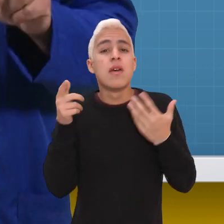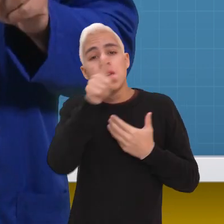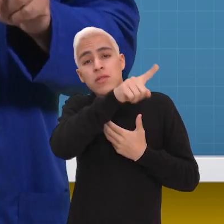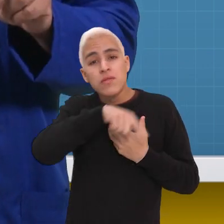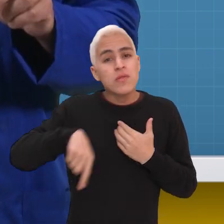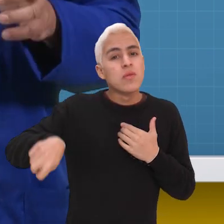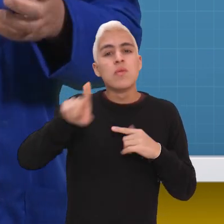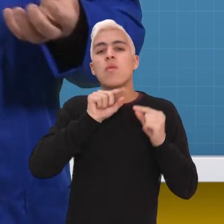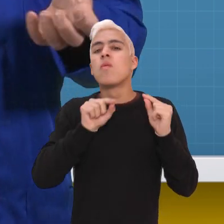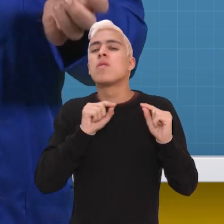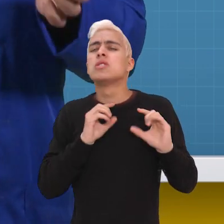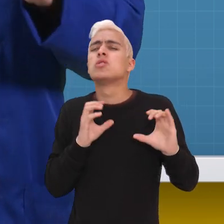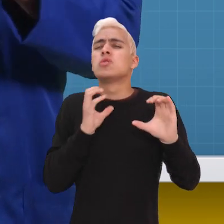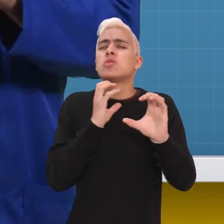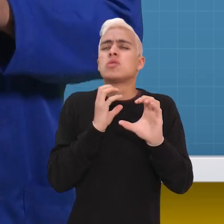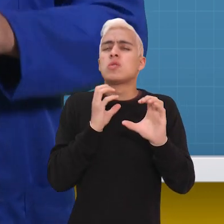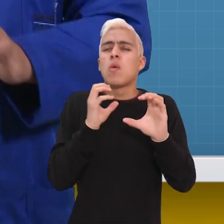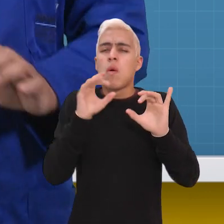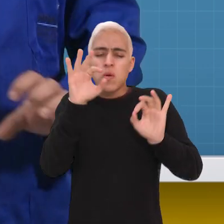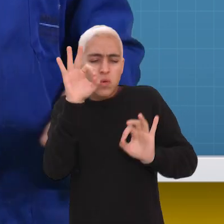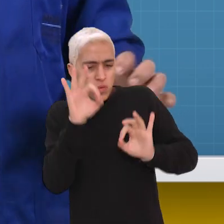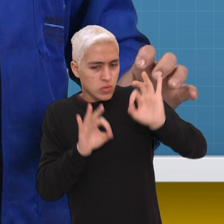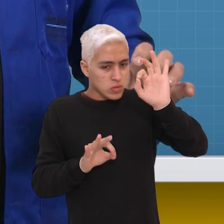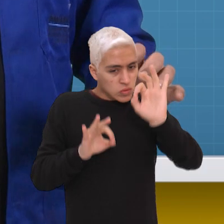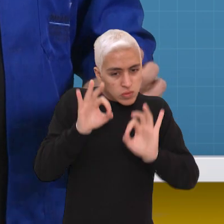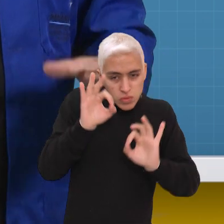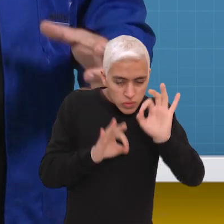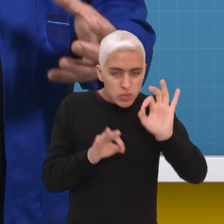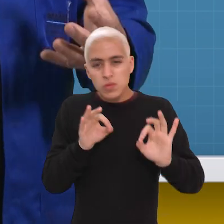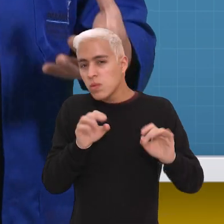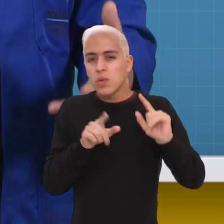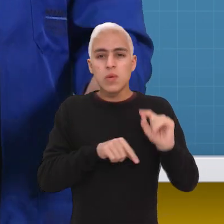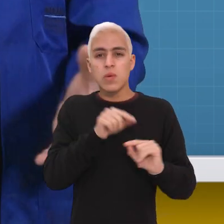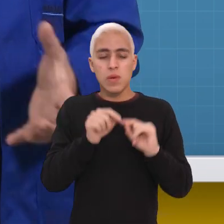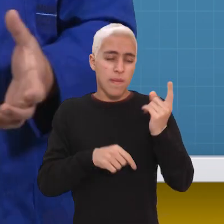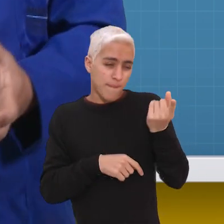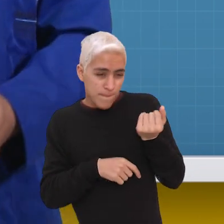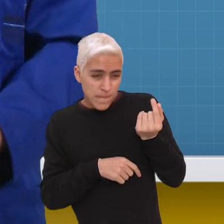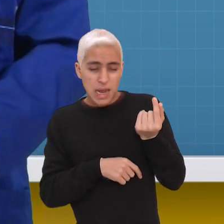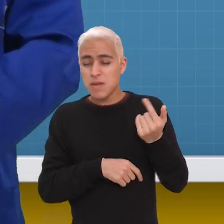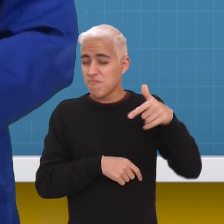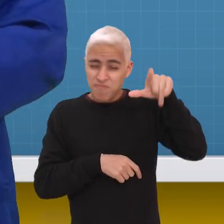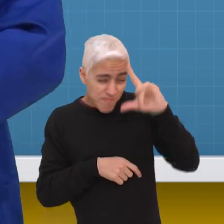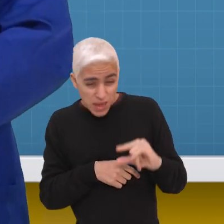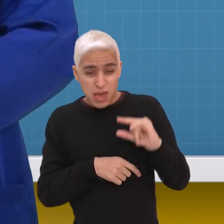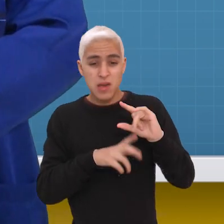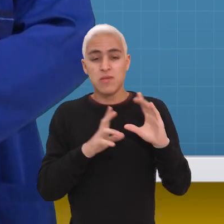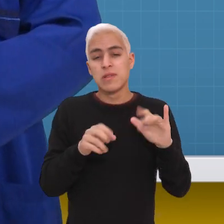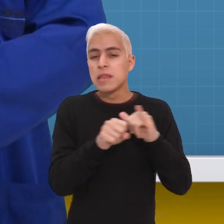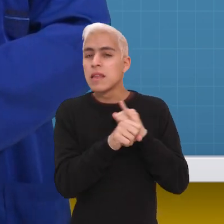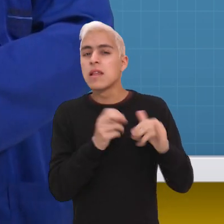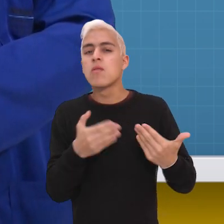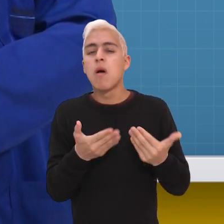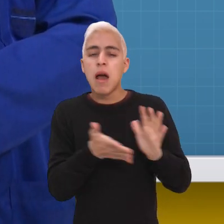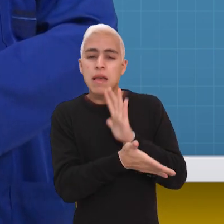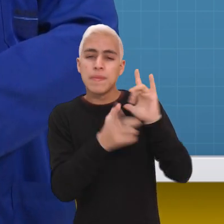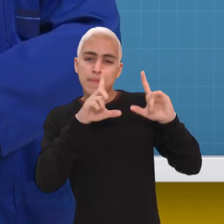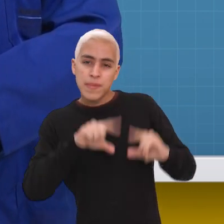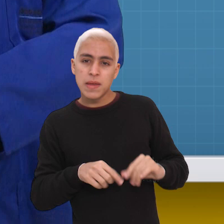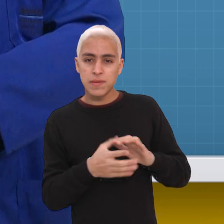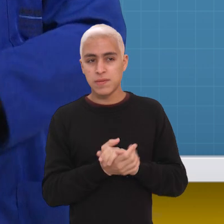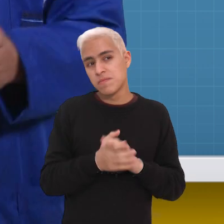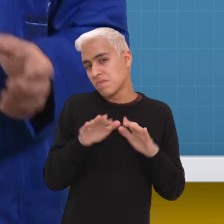que vocês façam uma composição que faça com que o preço seja o menor possível.